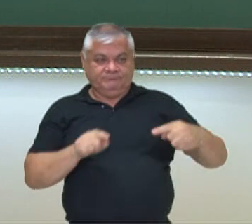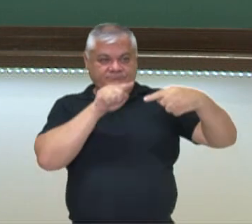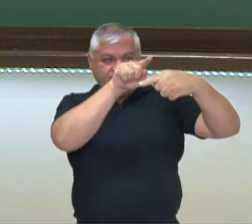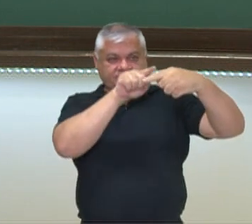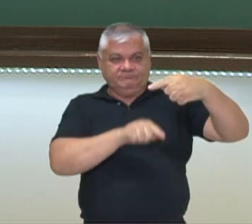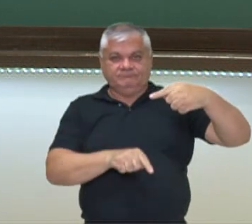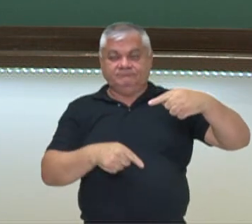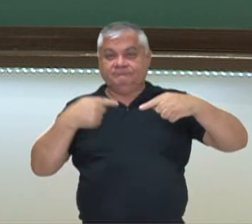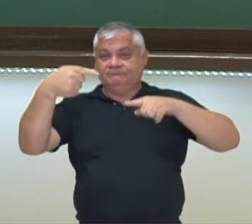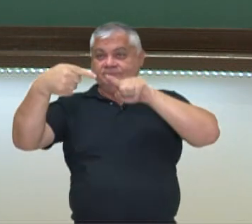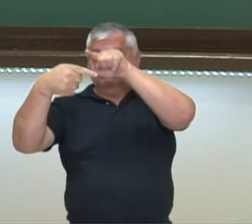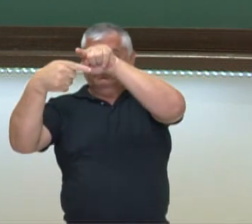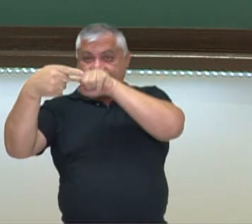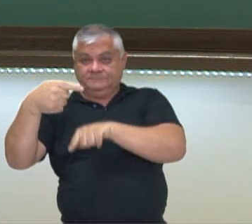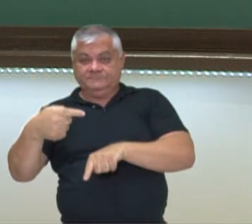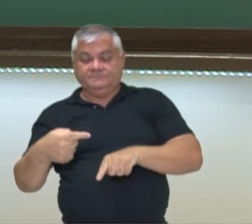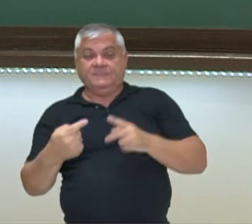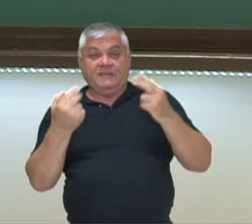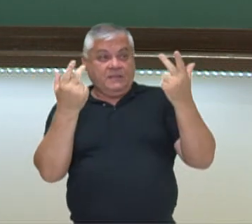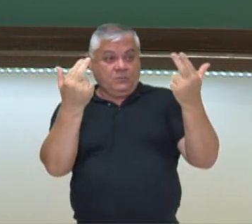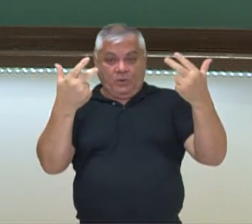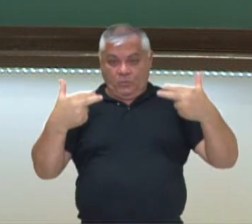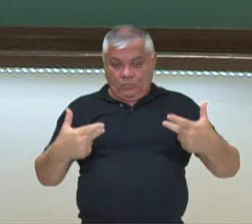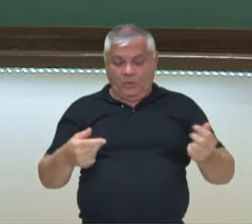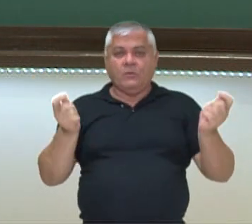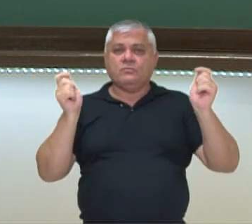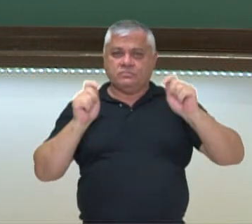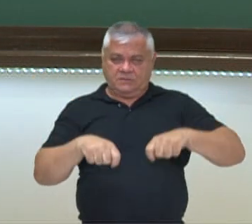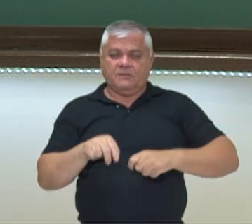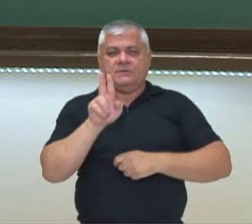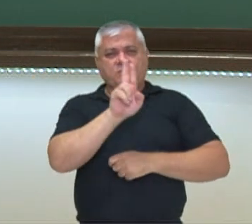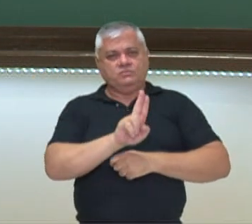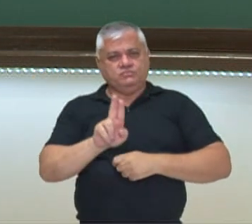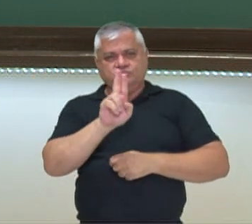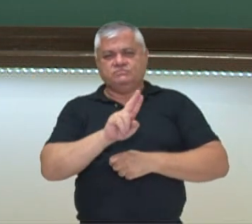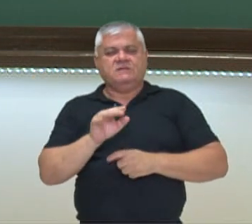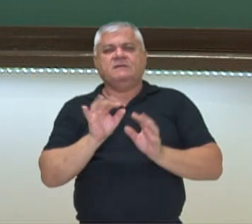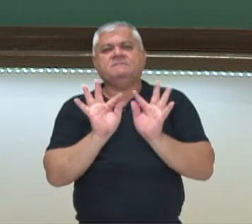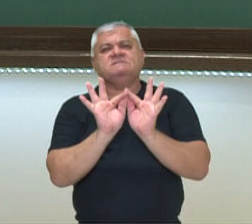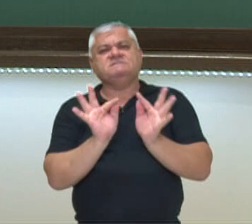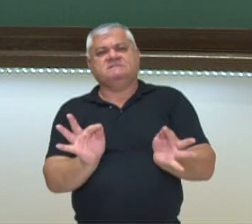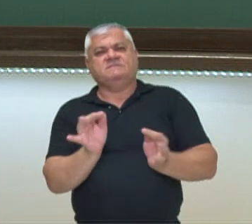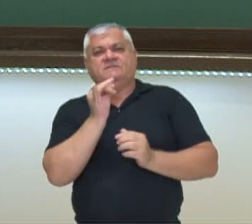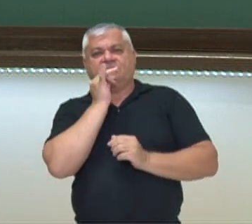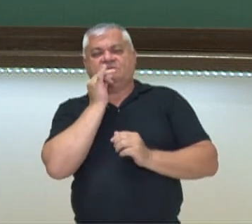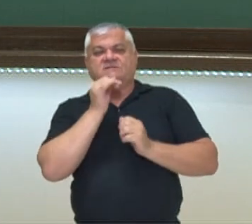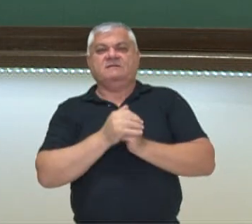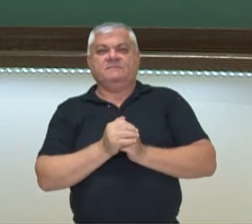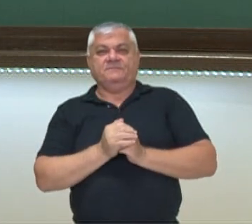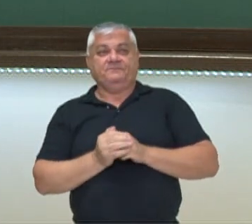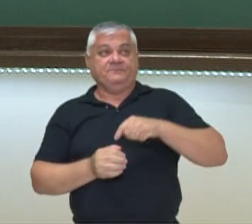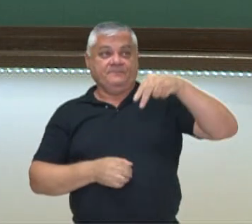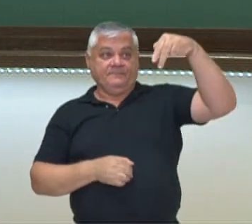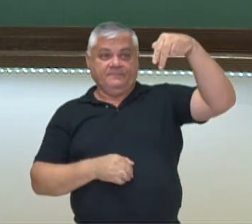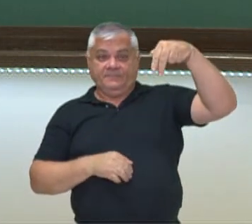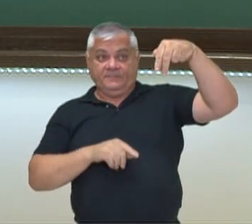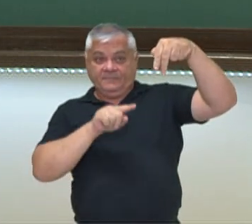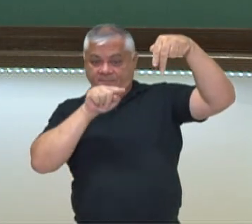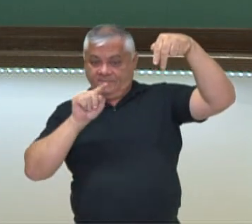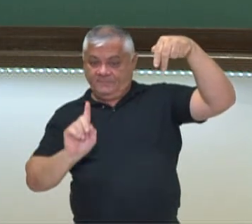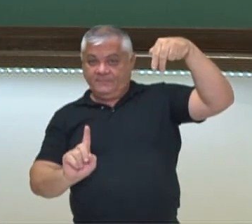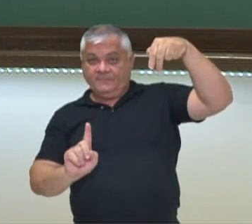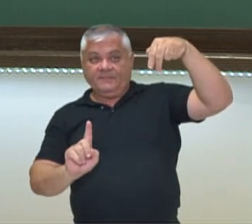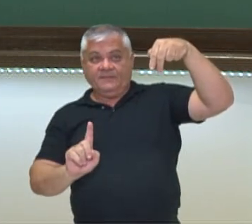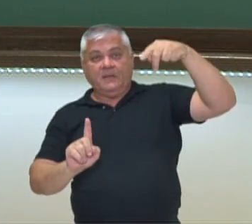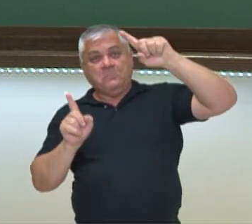que sejam múltiplos de um mesmo número, eu posso usar esse número para simplificar esse numerador e esse denominador. Não importa se